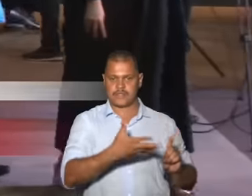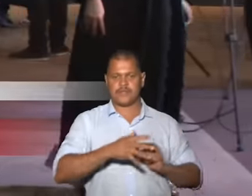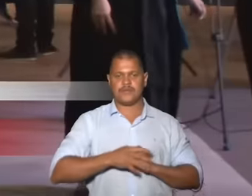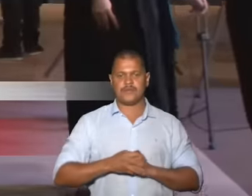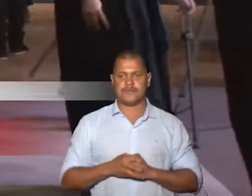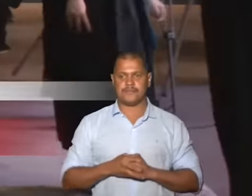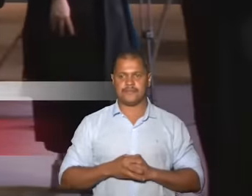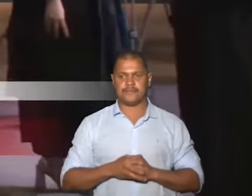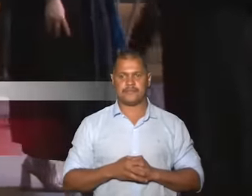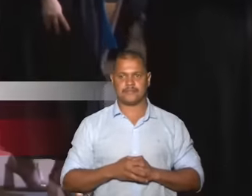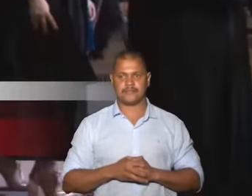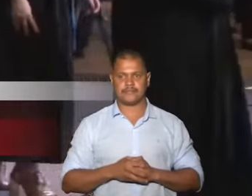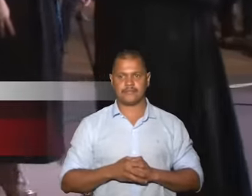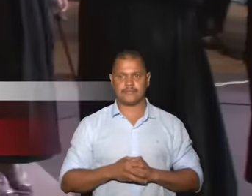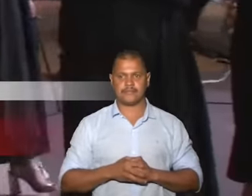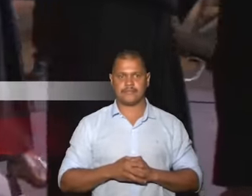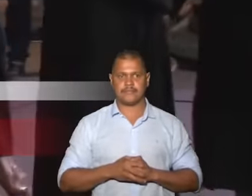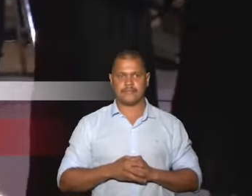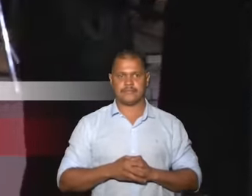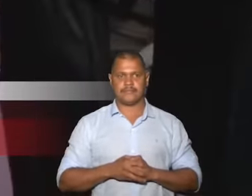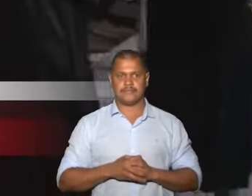homenageados.